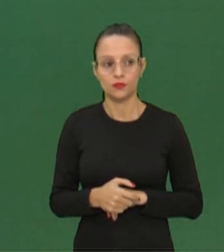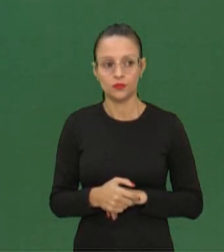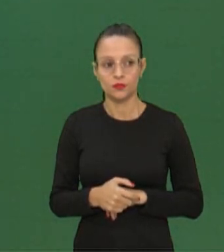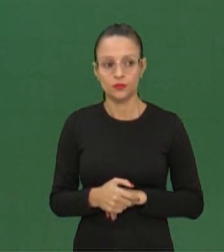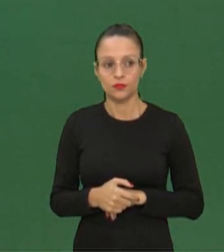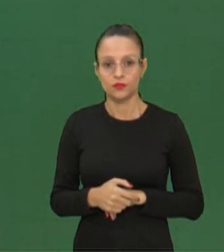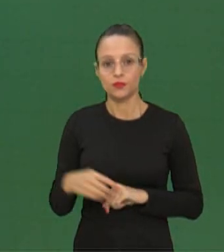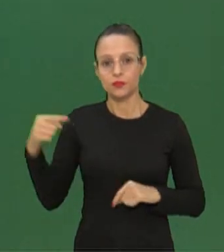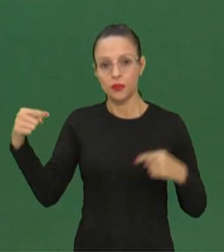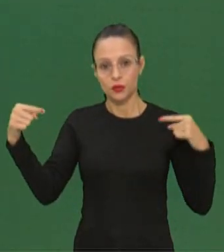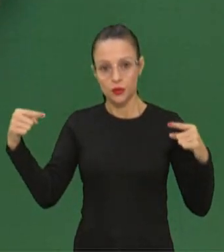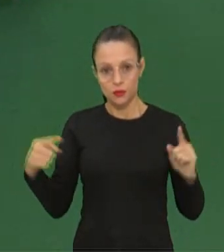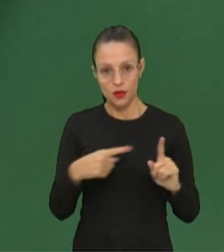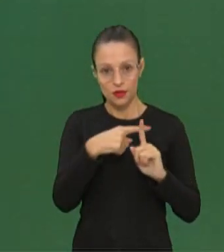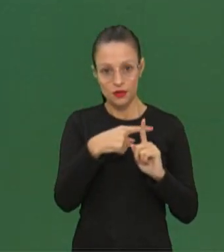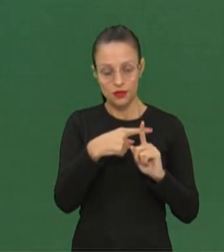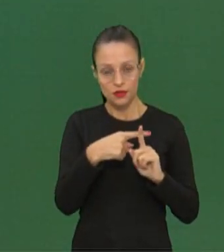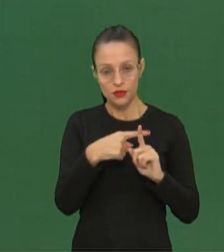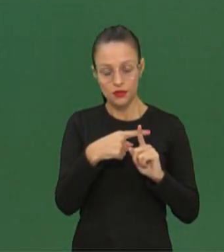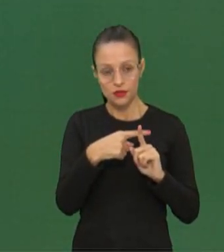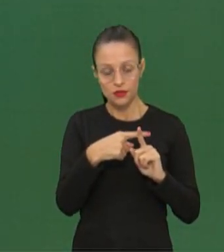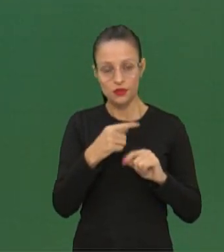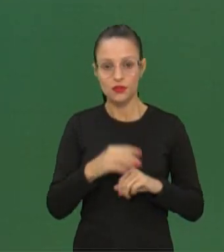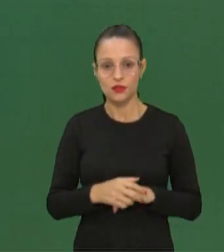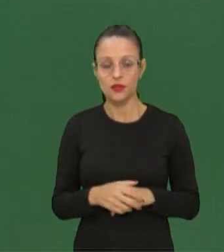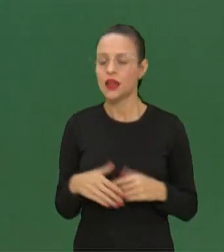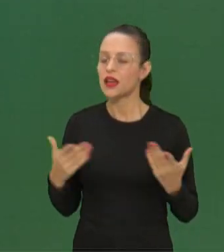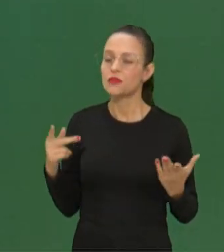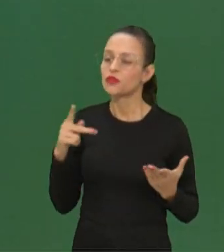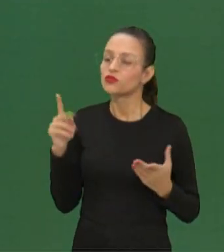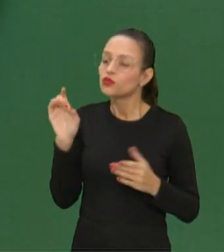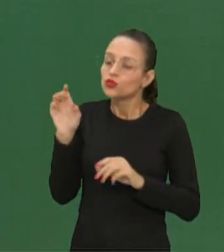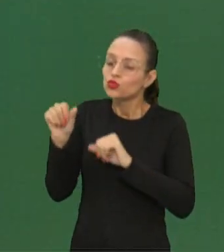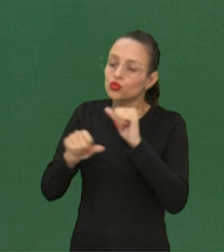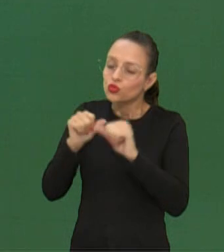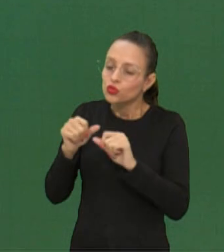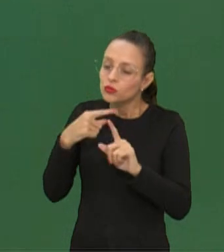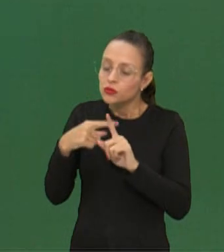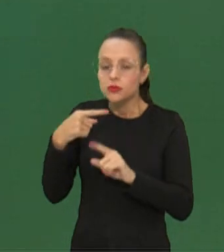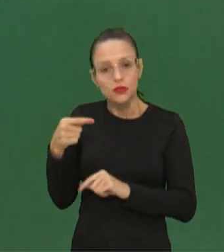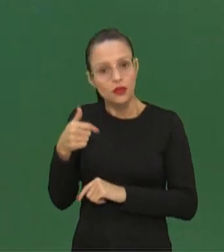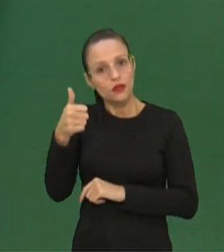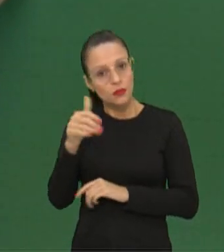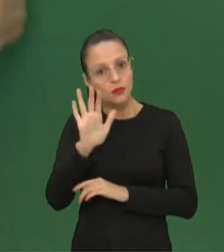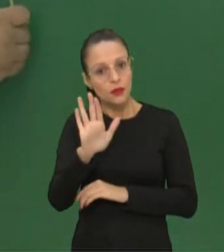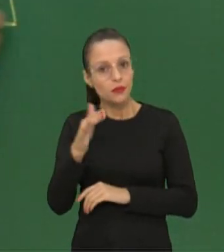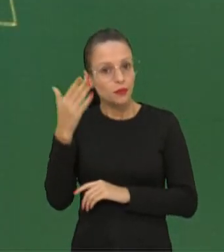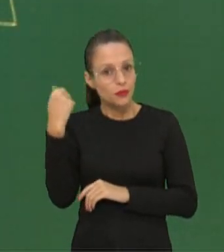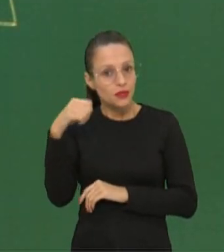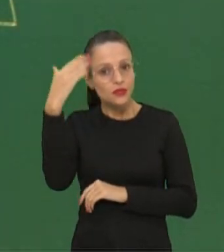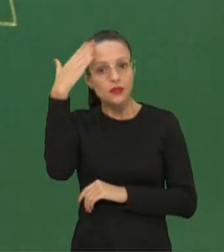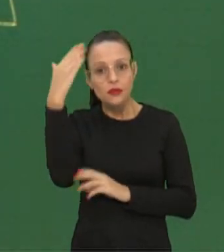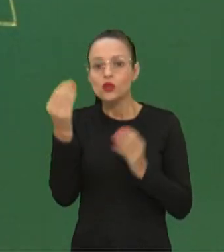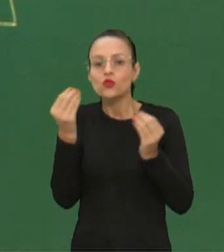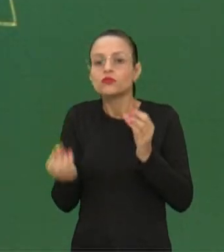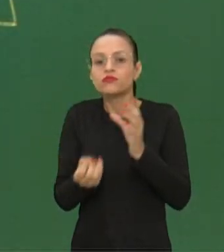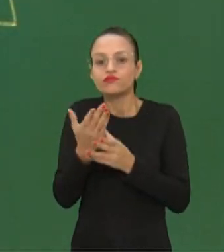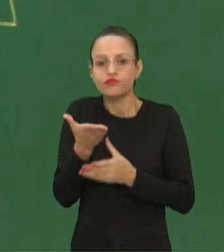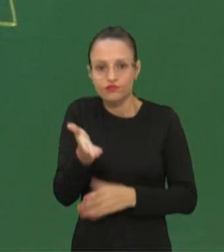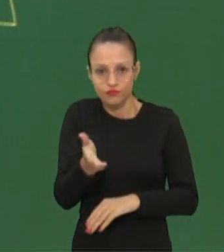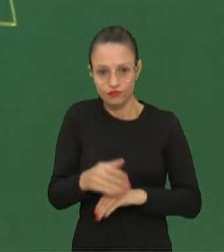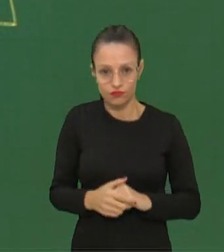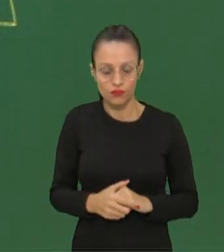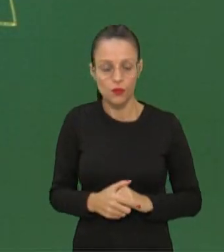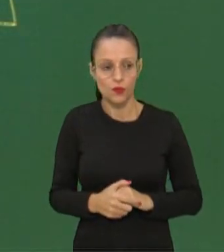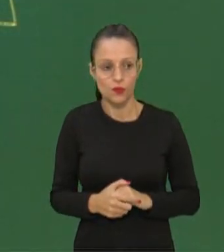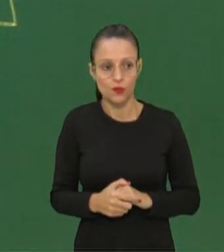Menos com menos é mais. Menos com menos é mais. Ah, professor, mas era só trocar o sinal. Tudo bem, mas você precisa saber de onde que sai isso.